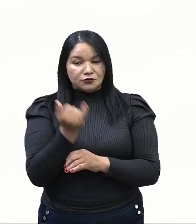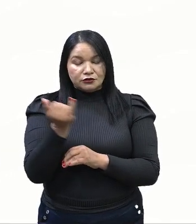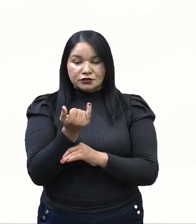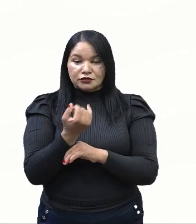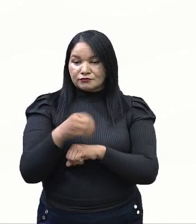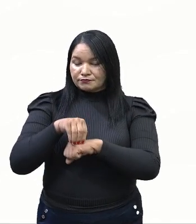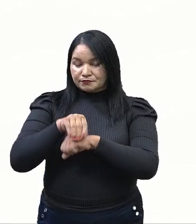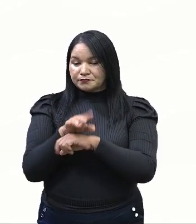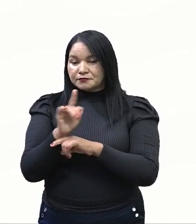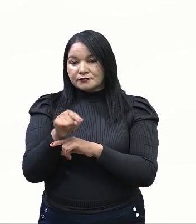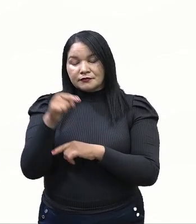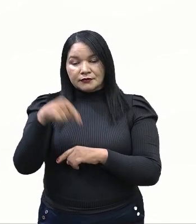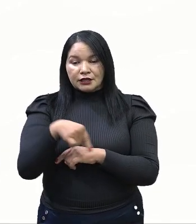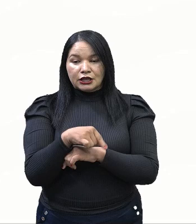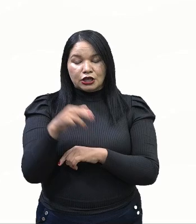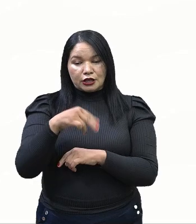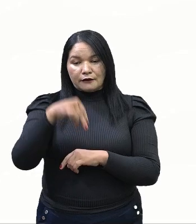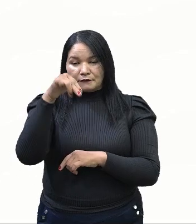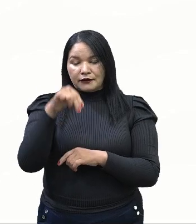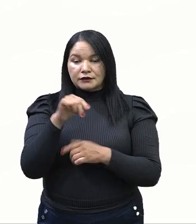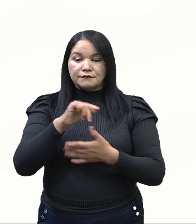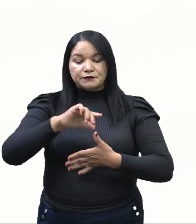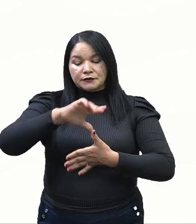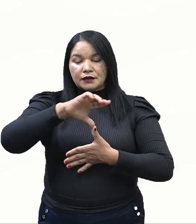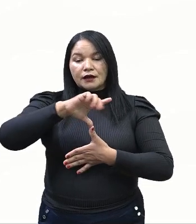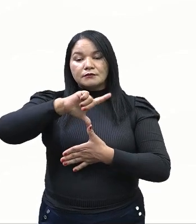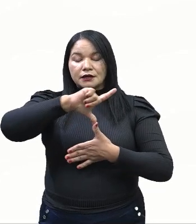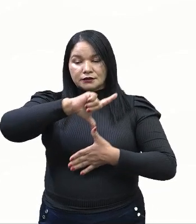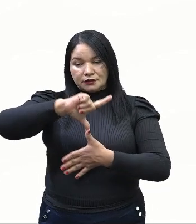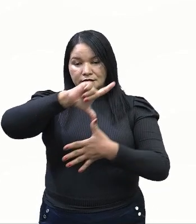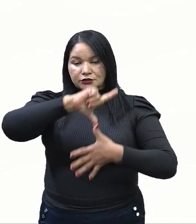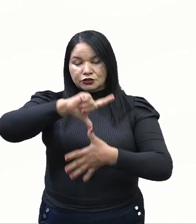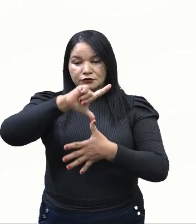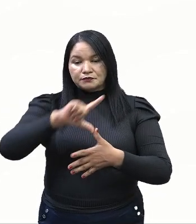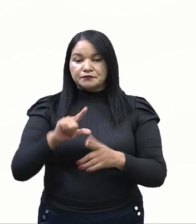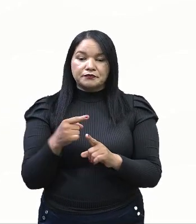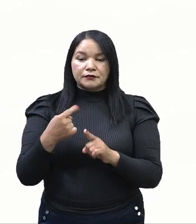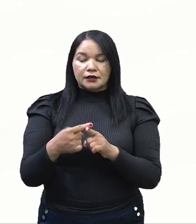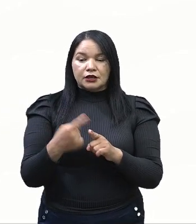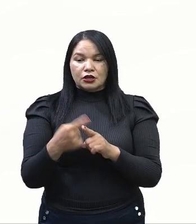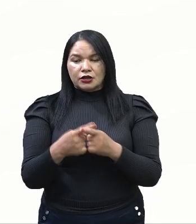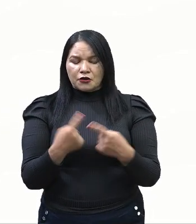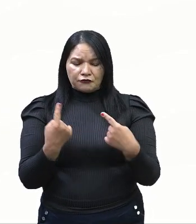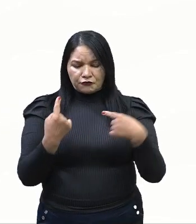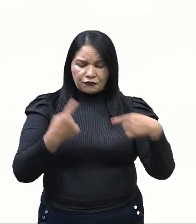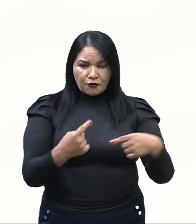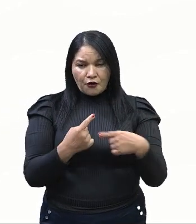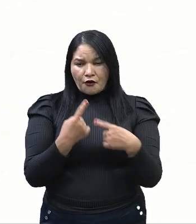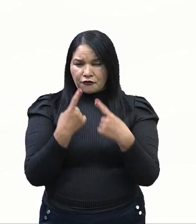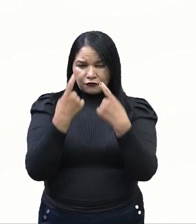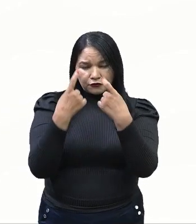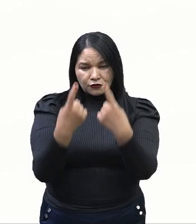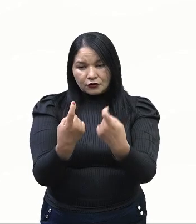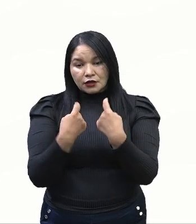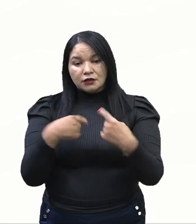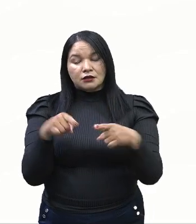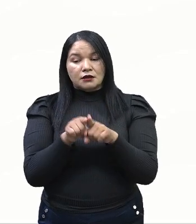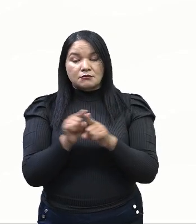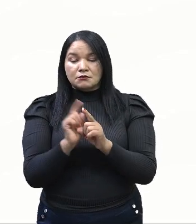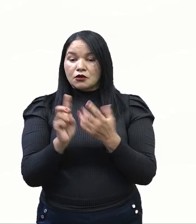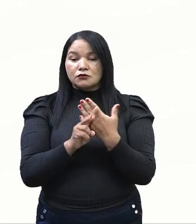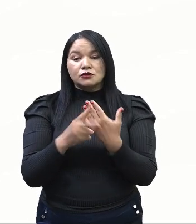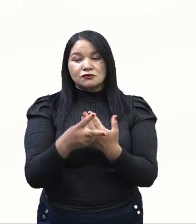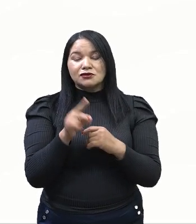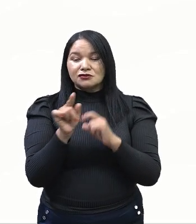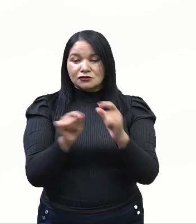América Latina. Vai haver uma repressão violenta, batalhas durante esse processo. E quais as consequências